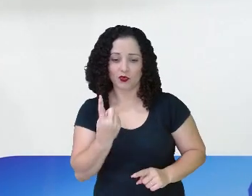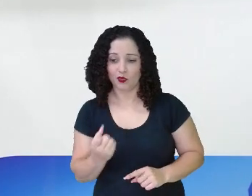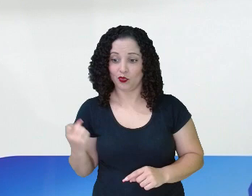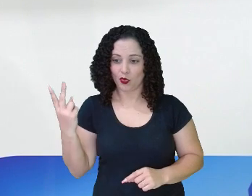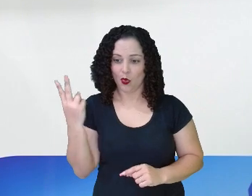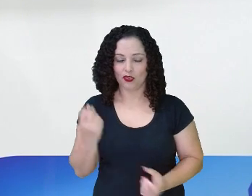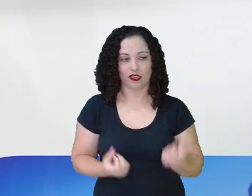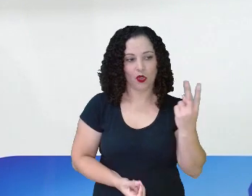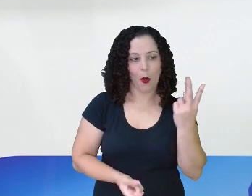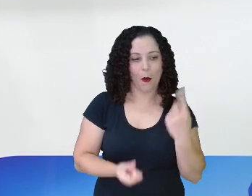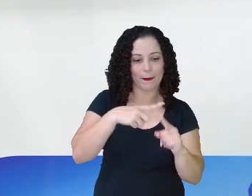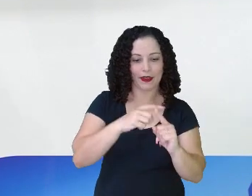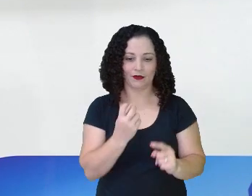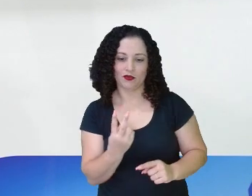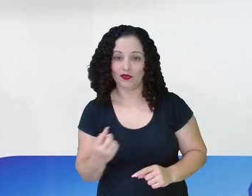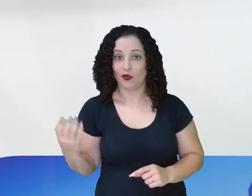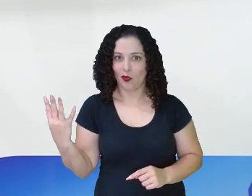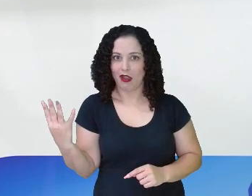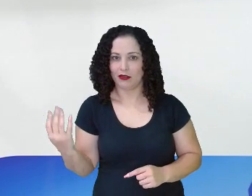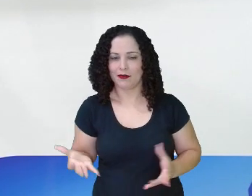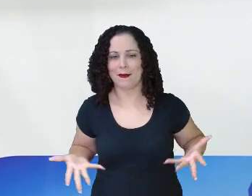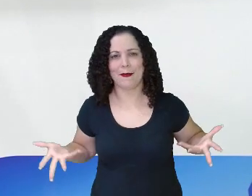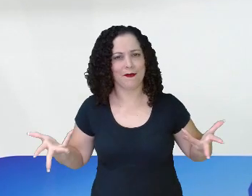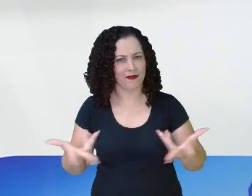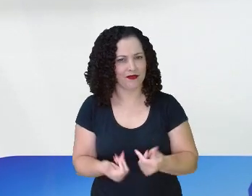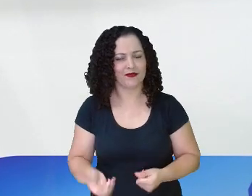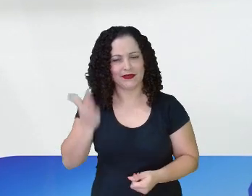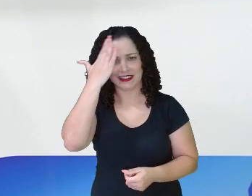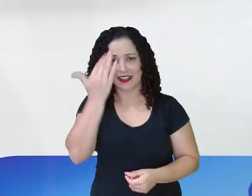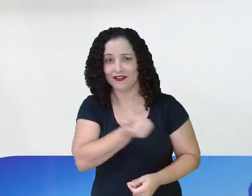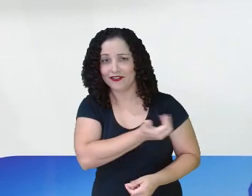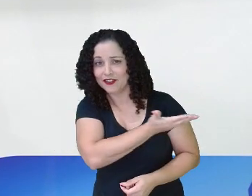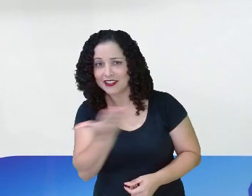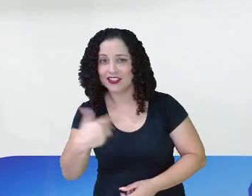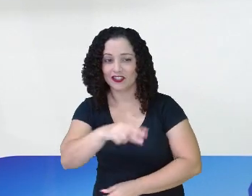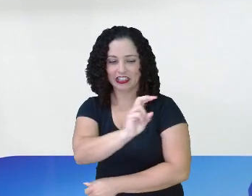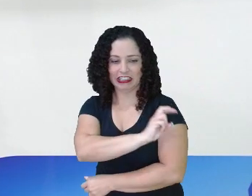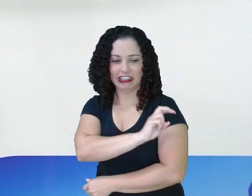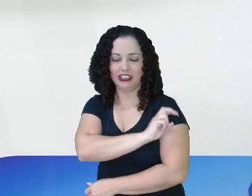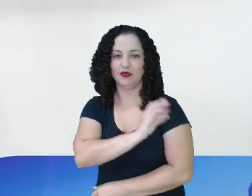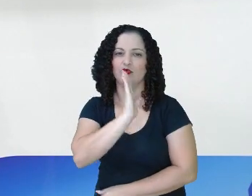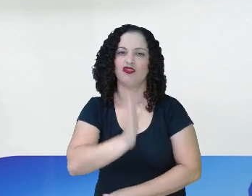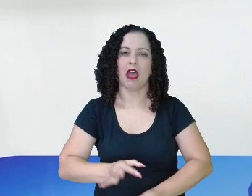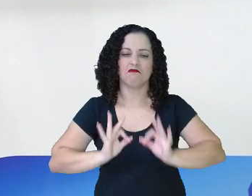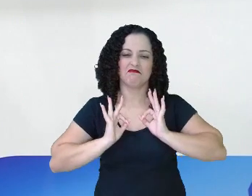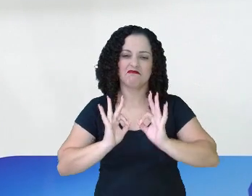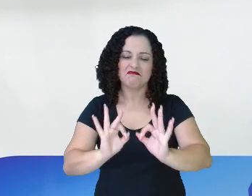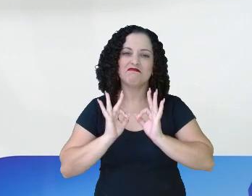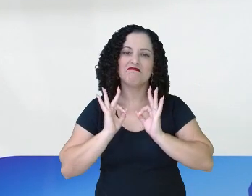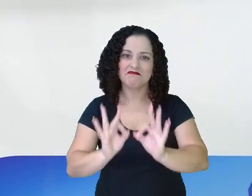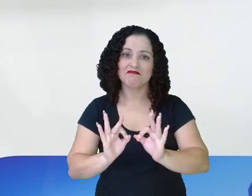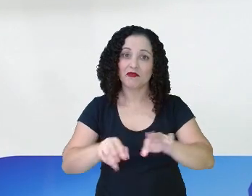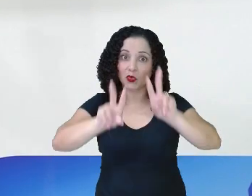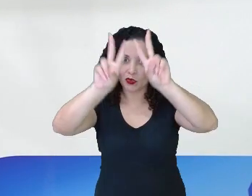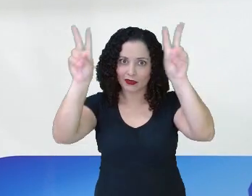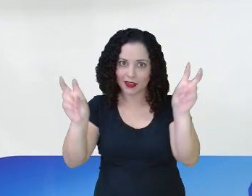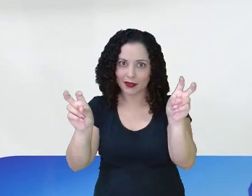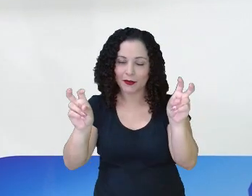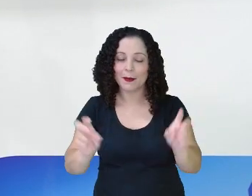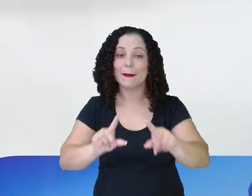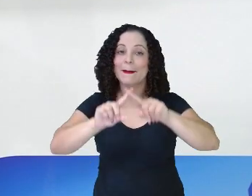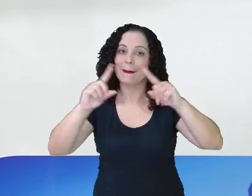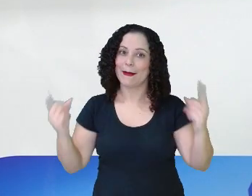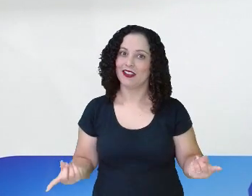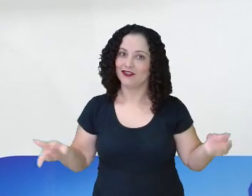4. Maravilhoso. Eu sei que você do quinto ano já está craque nesse assunto. Inclusive, eu